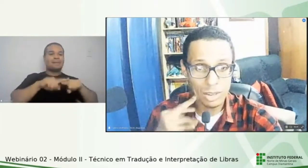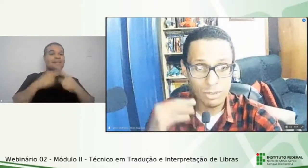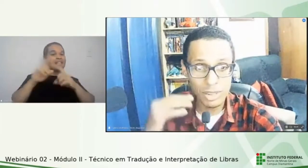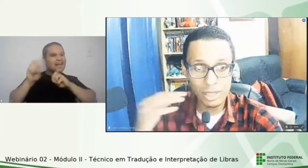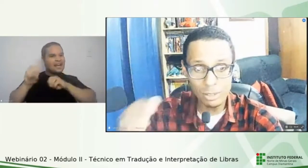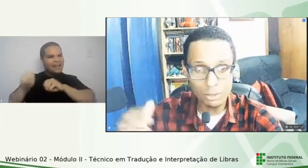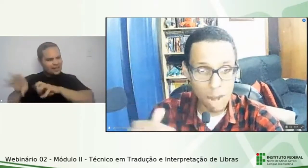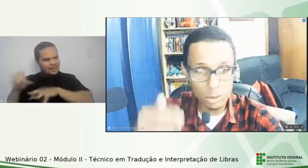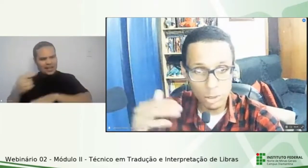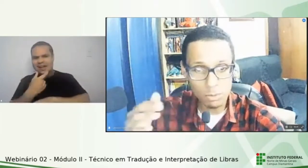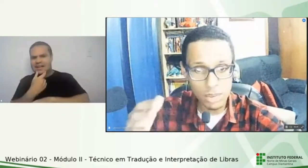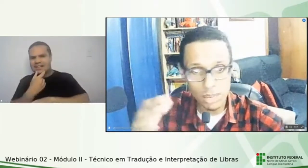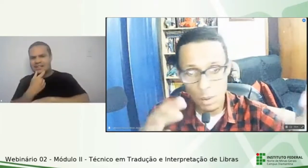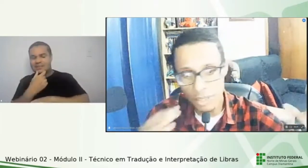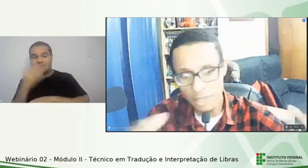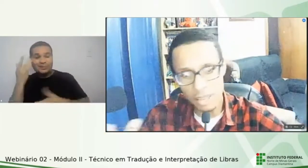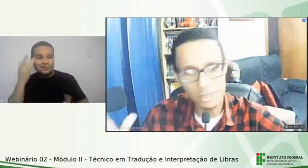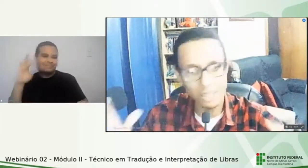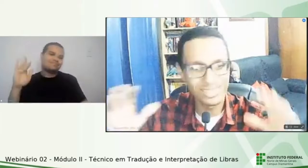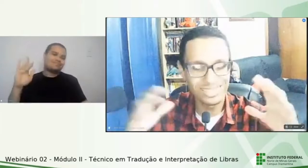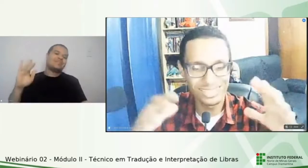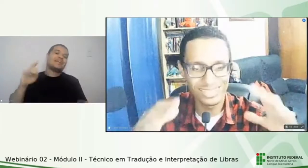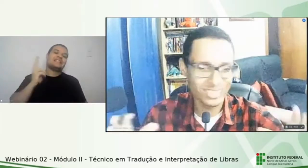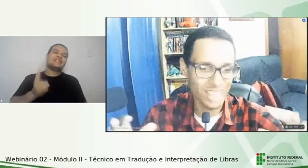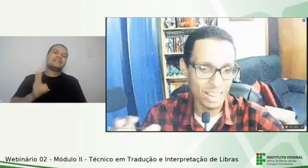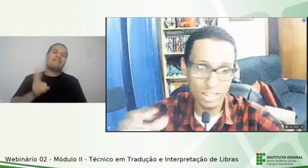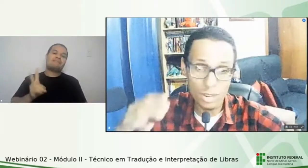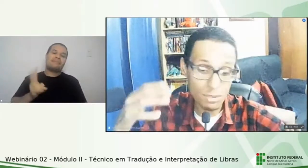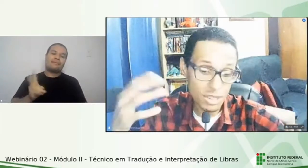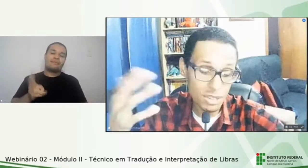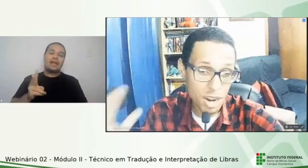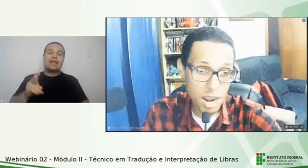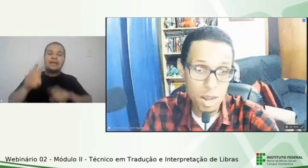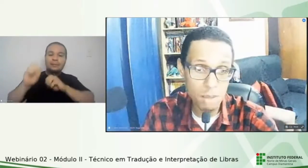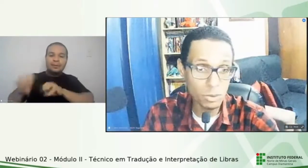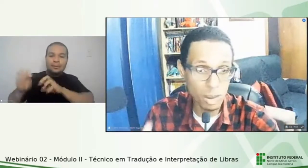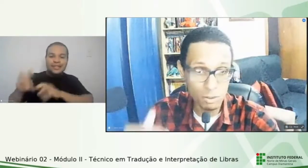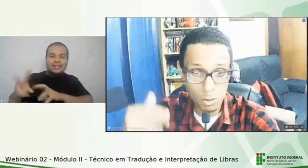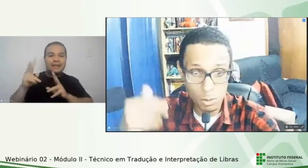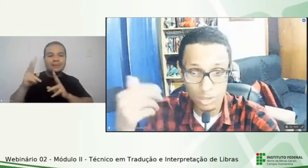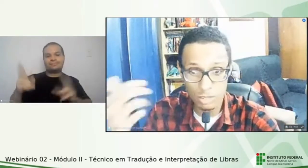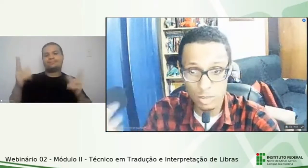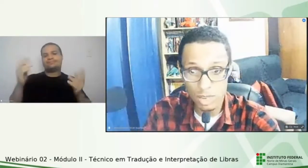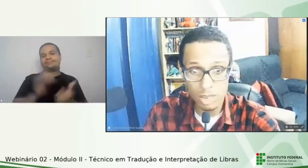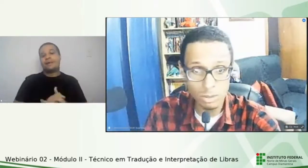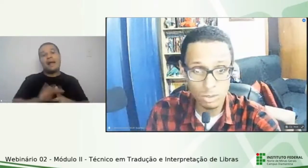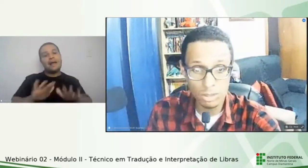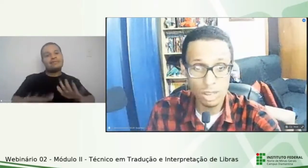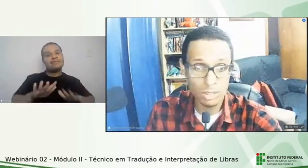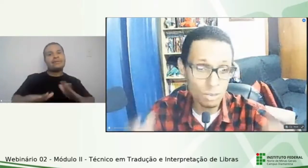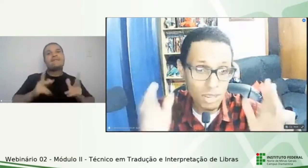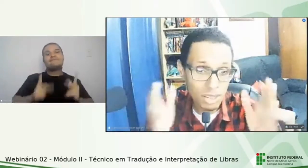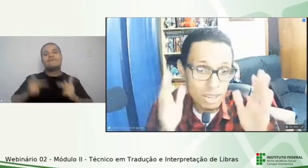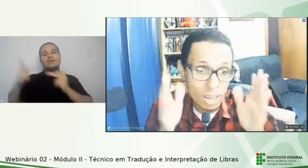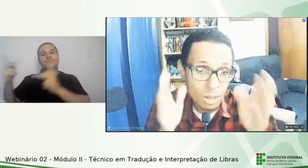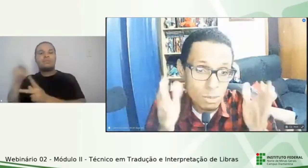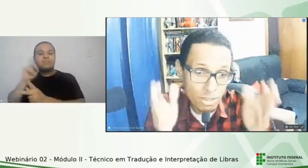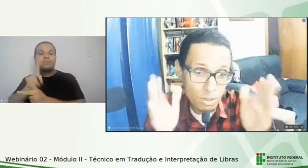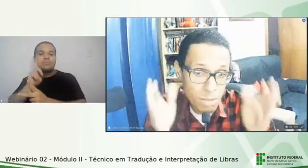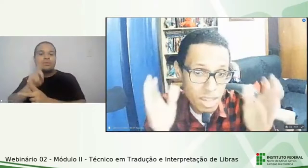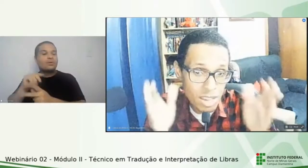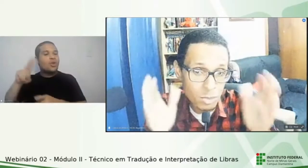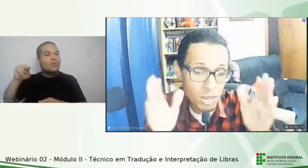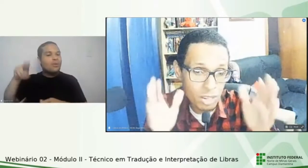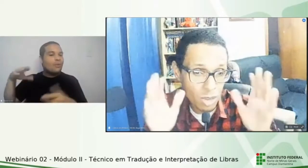Só fica ali no verbo to be, né, o ano inteiro, né? Às vezes nunca fez intercâmbio, nunca foi para os Estados Unidos, só fica no mais